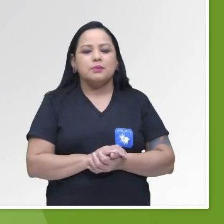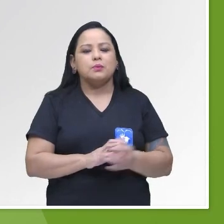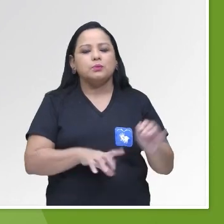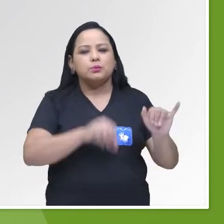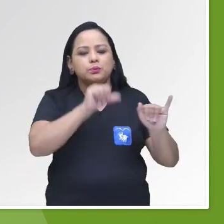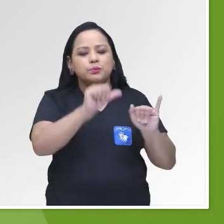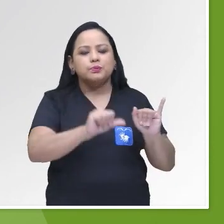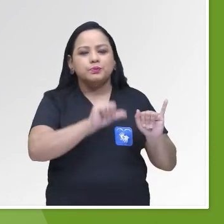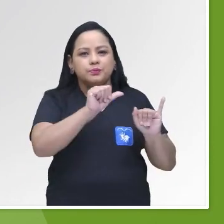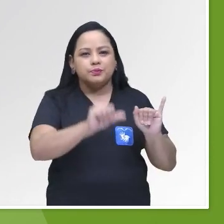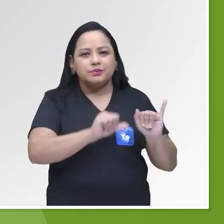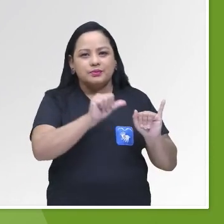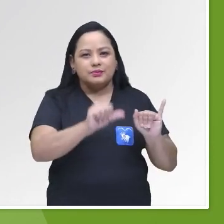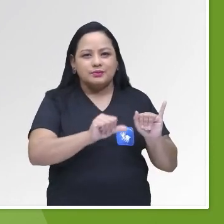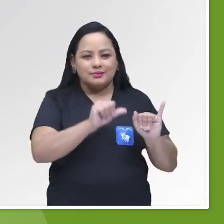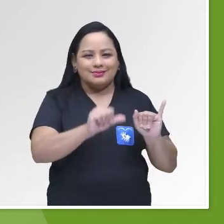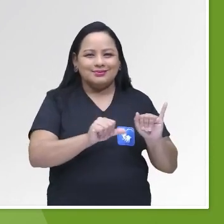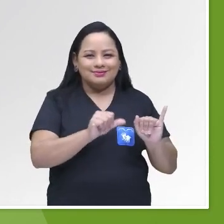reação